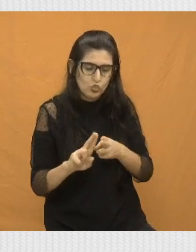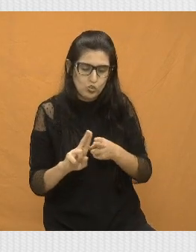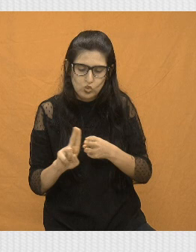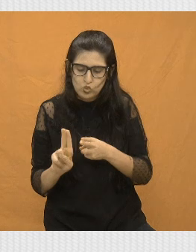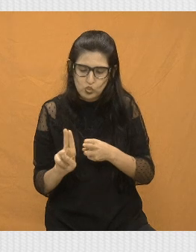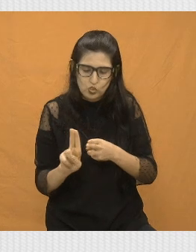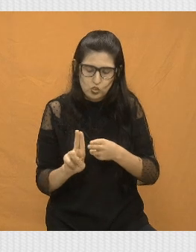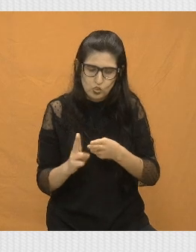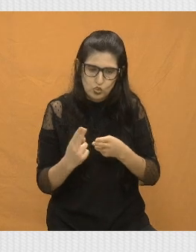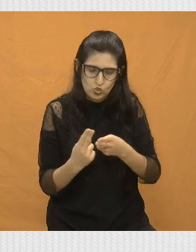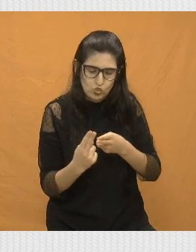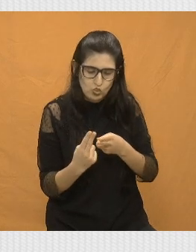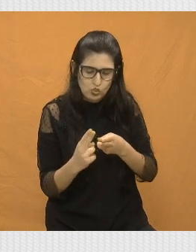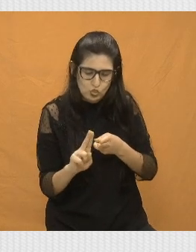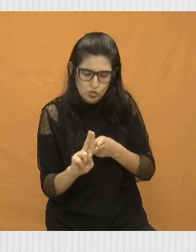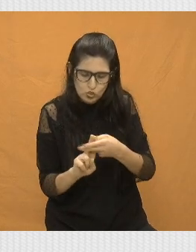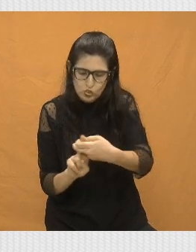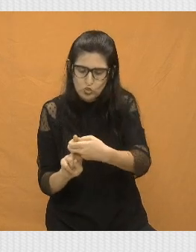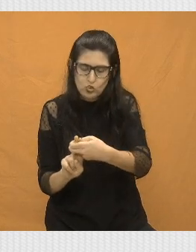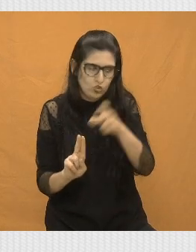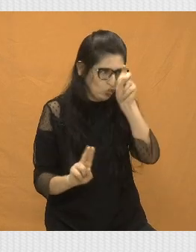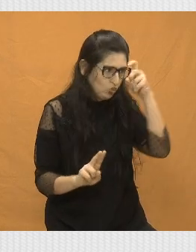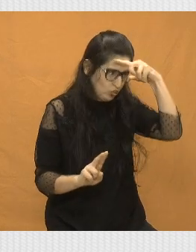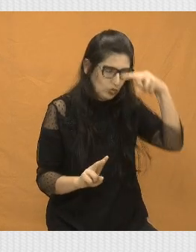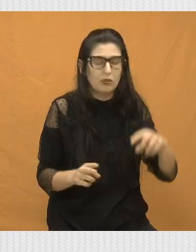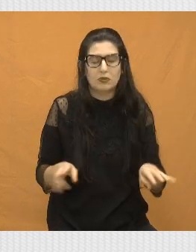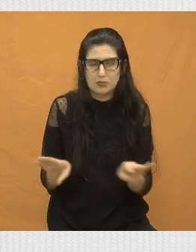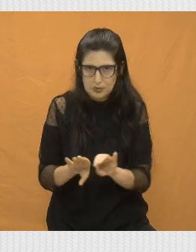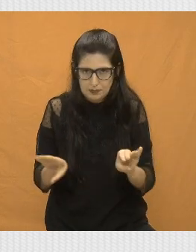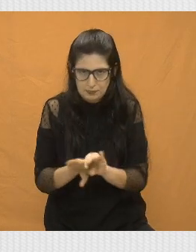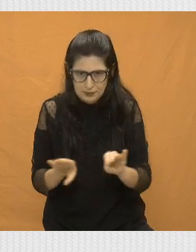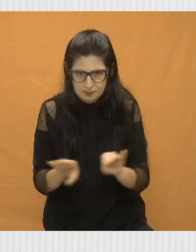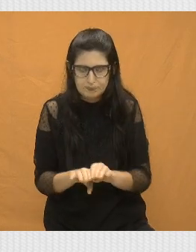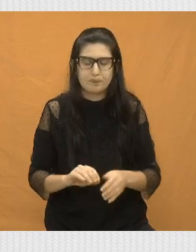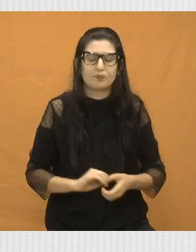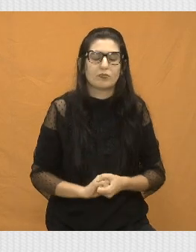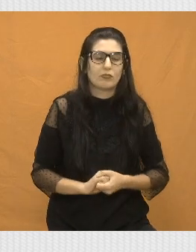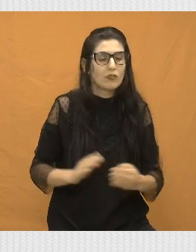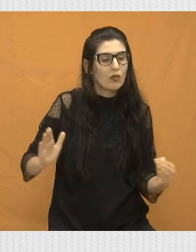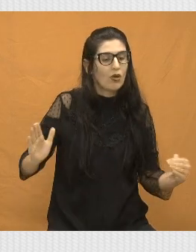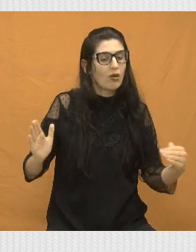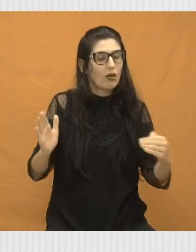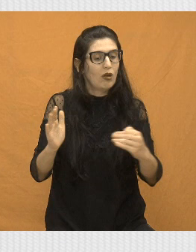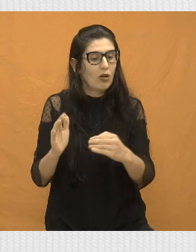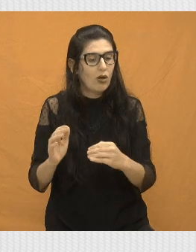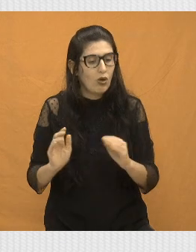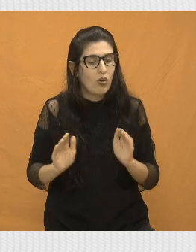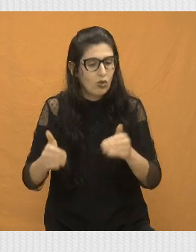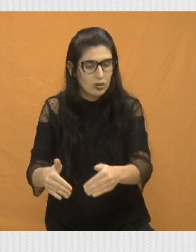que entram nessa rubrica. Temos uma ordem de meta orçamentária em